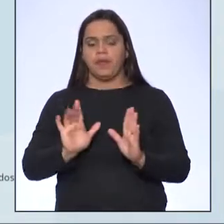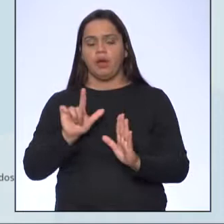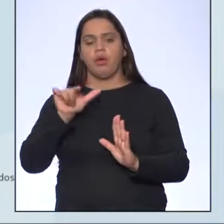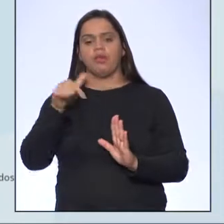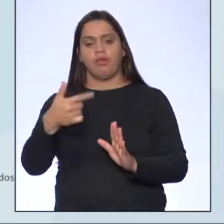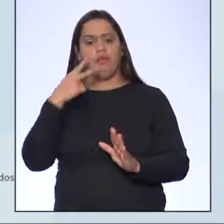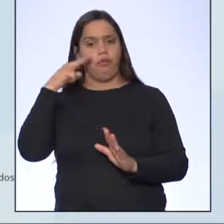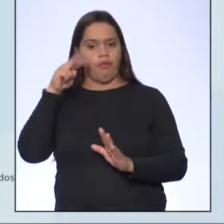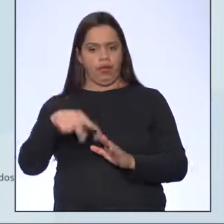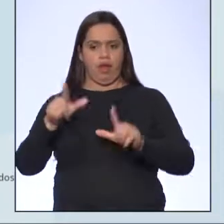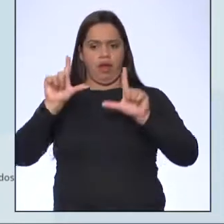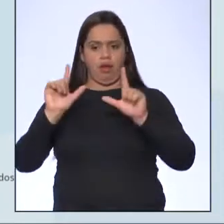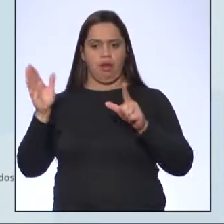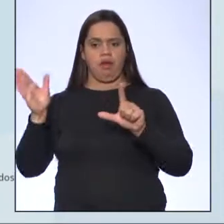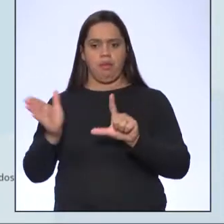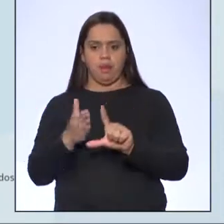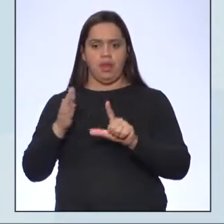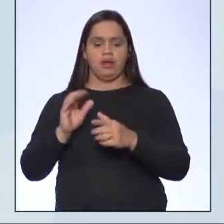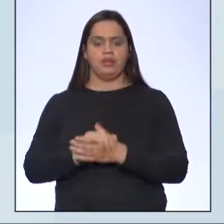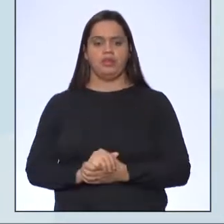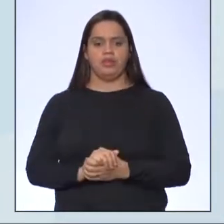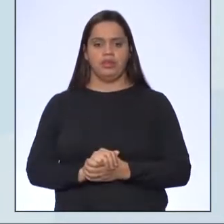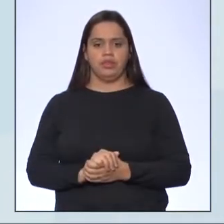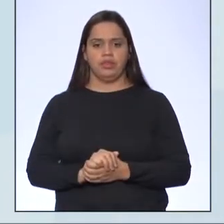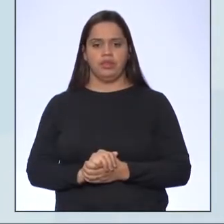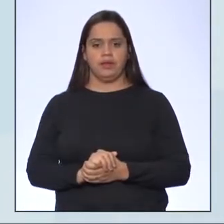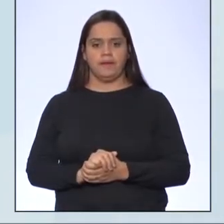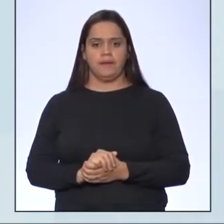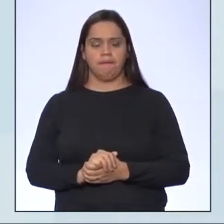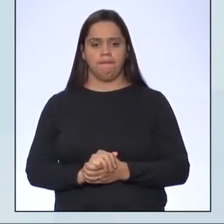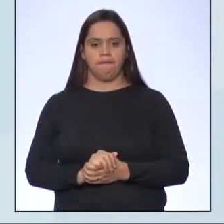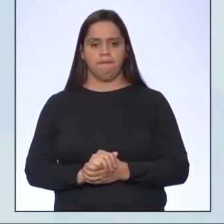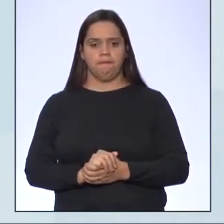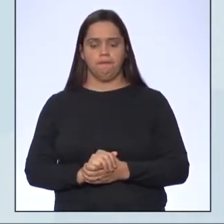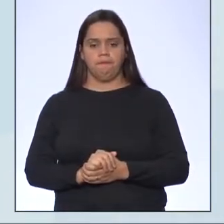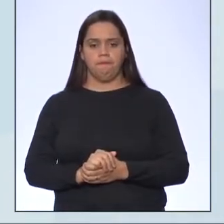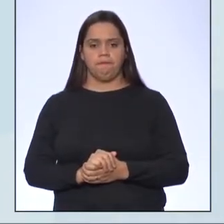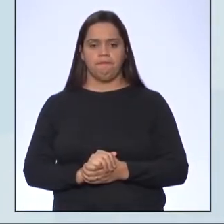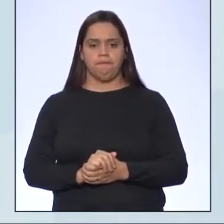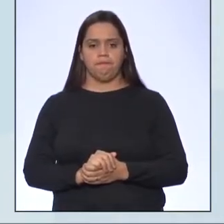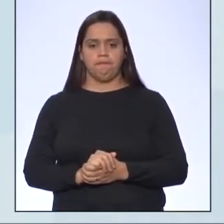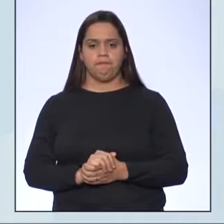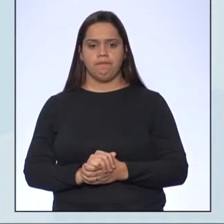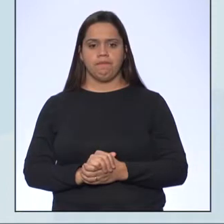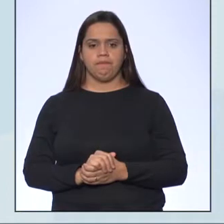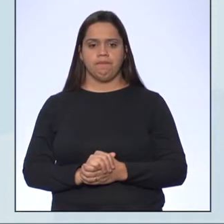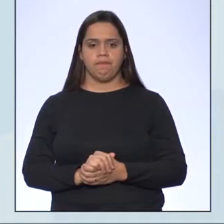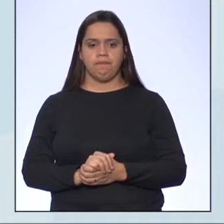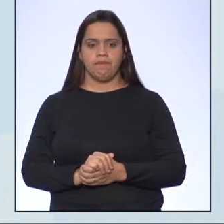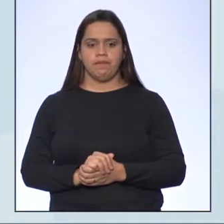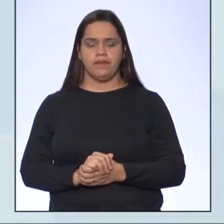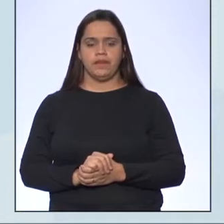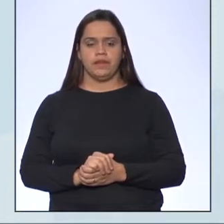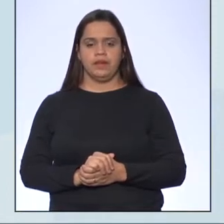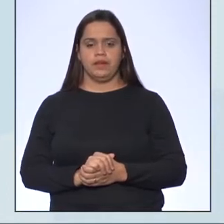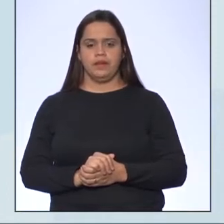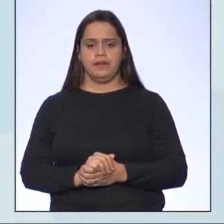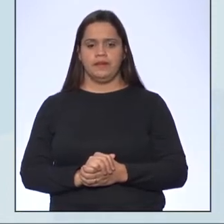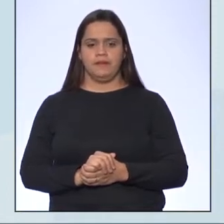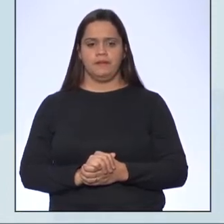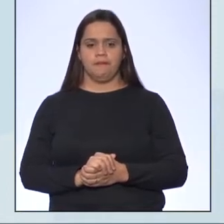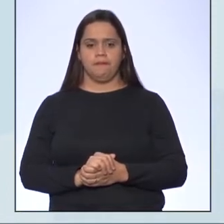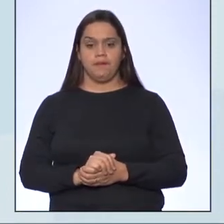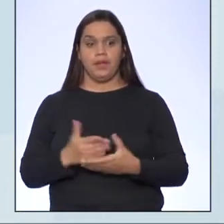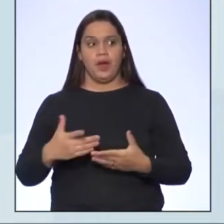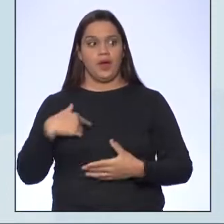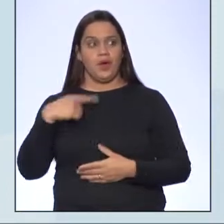contato. Vamos lá, diretor? Próxima imagem, por favor. Então, vocês vão ter aí alguns segundos,